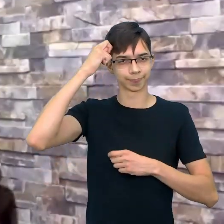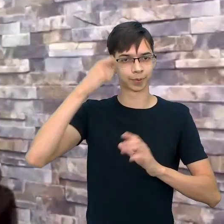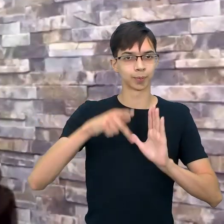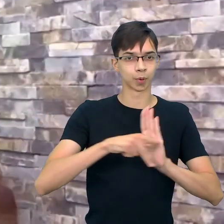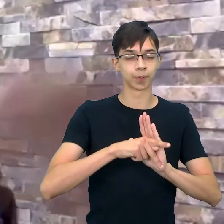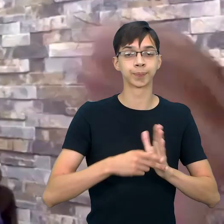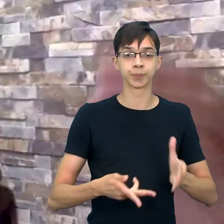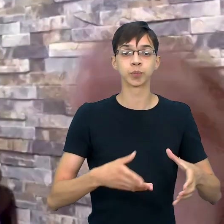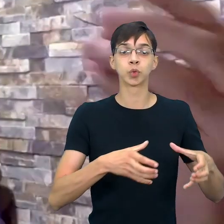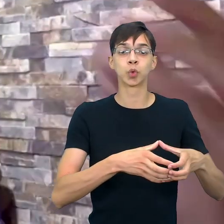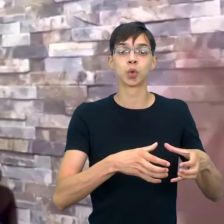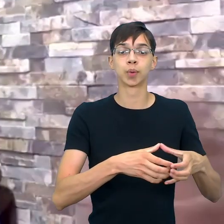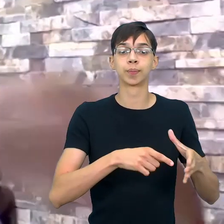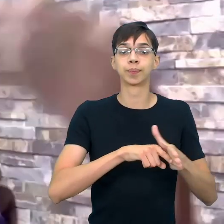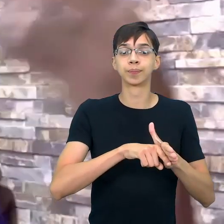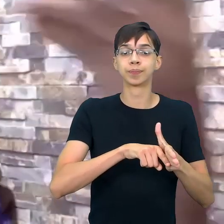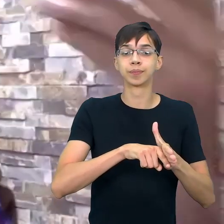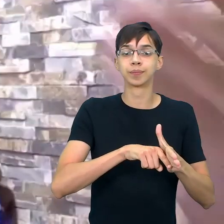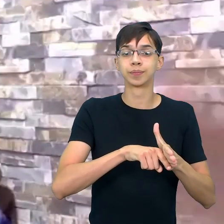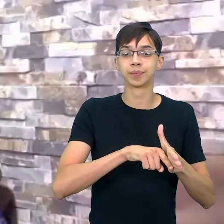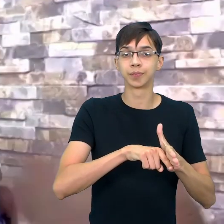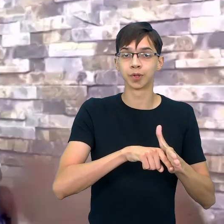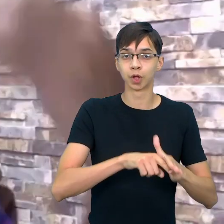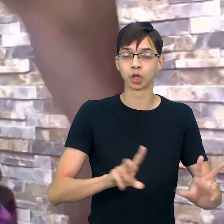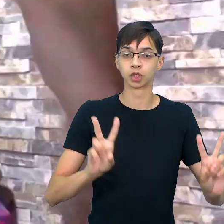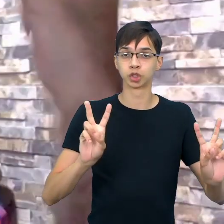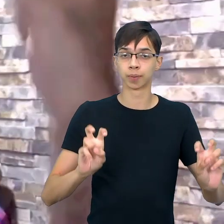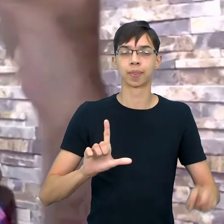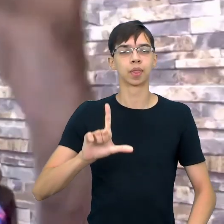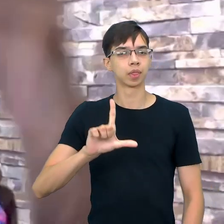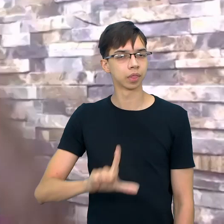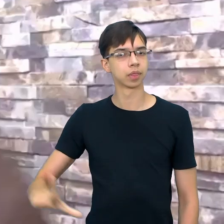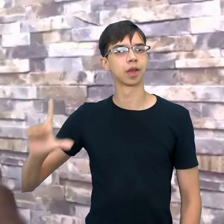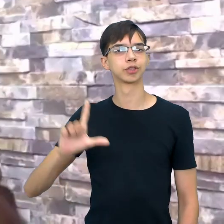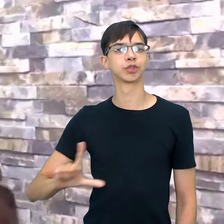né, pesquisava a questão da literatura, né,